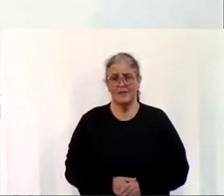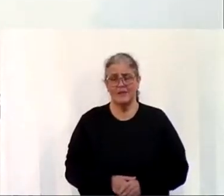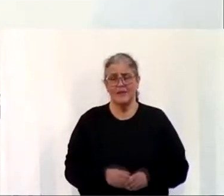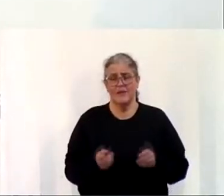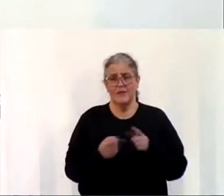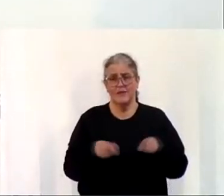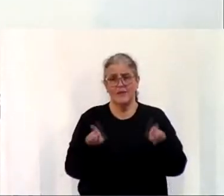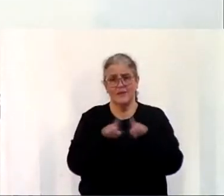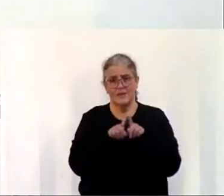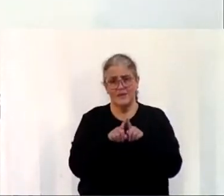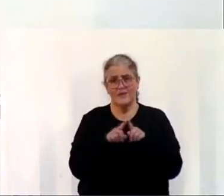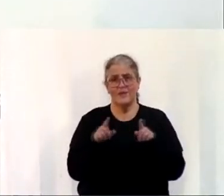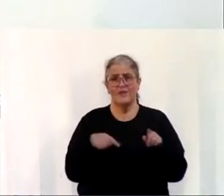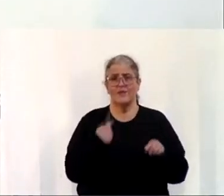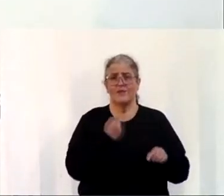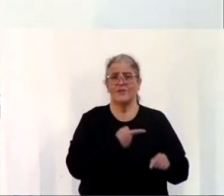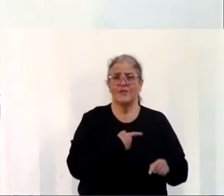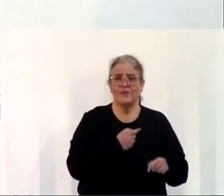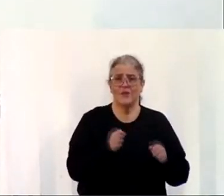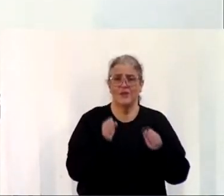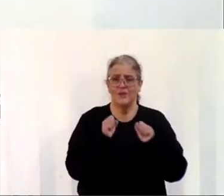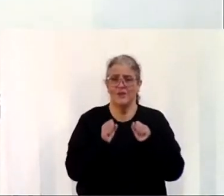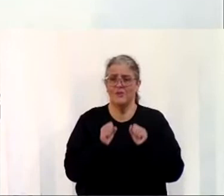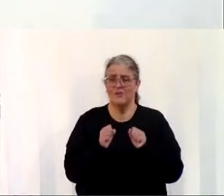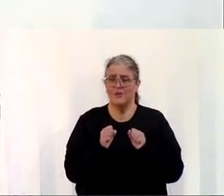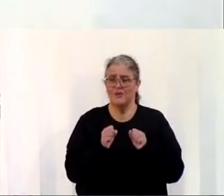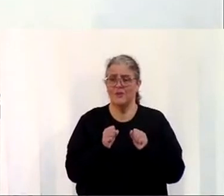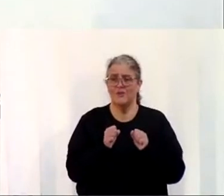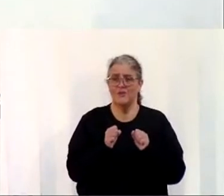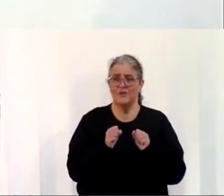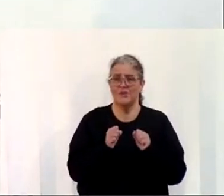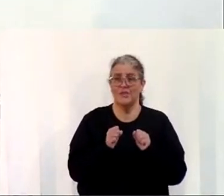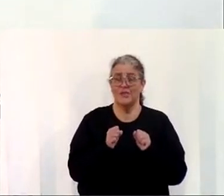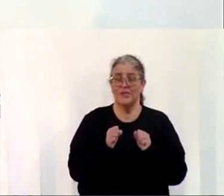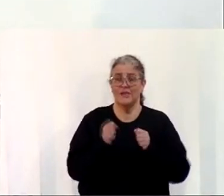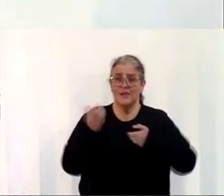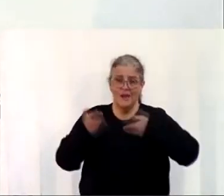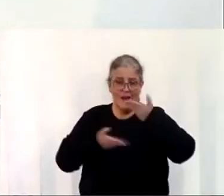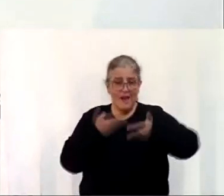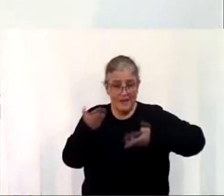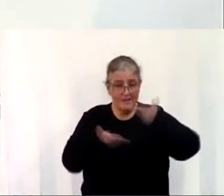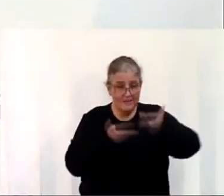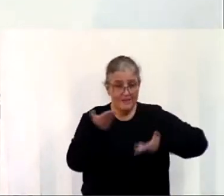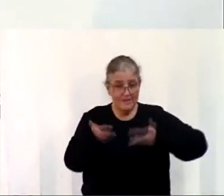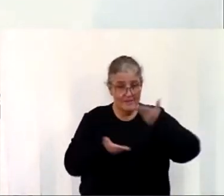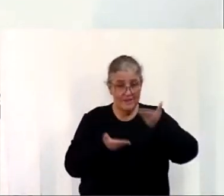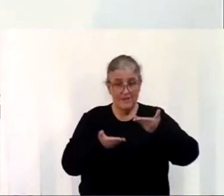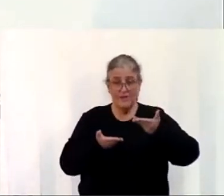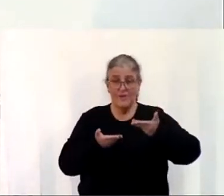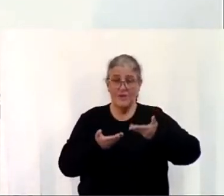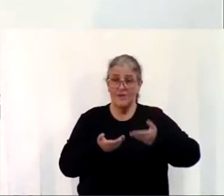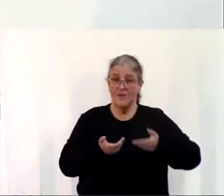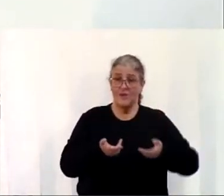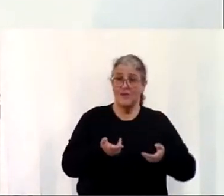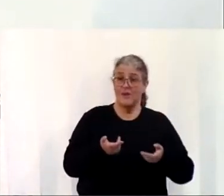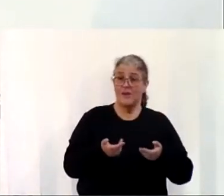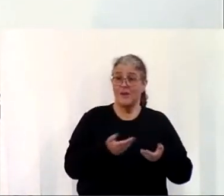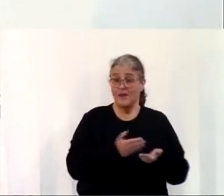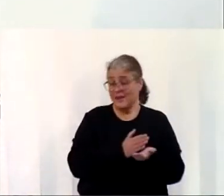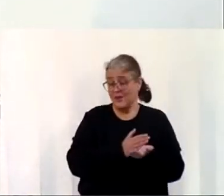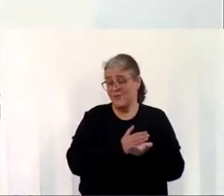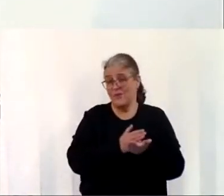Então, nós podemos ver aqui de maneira conclusiva que a relação piorou muito. A relação que começou boa, mas